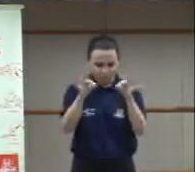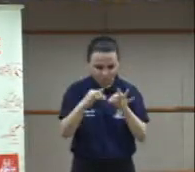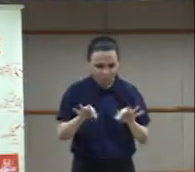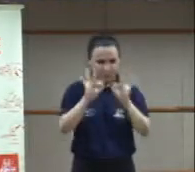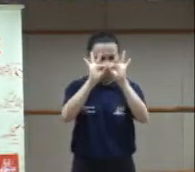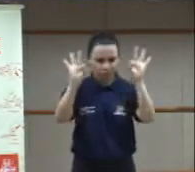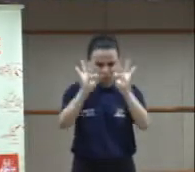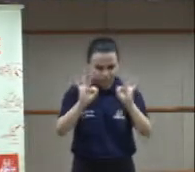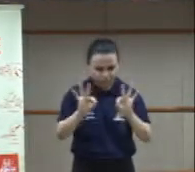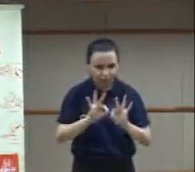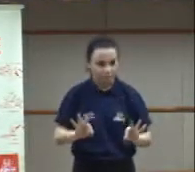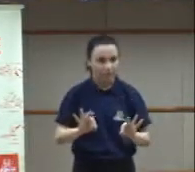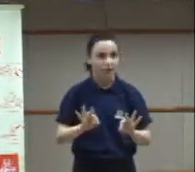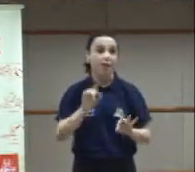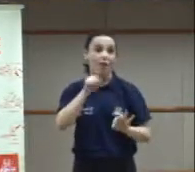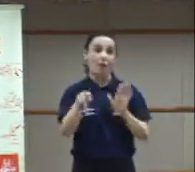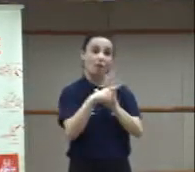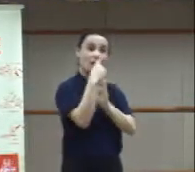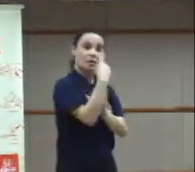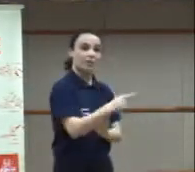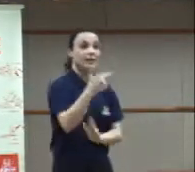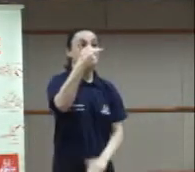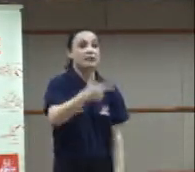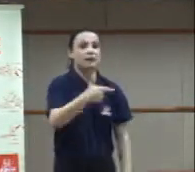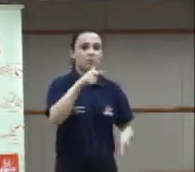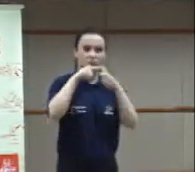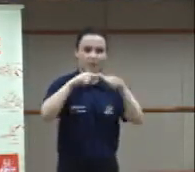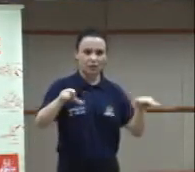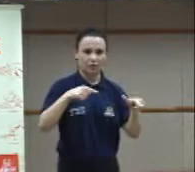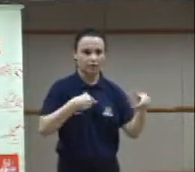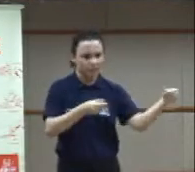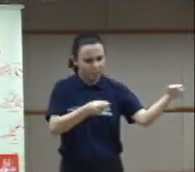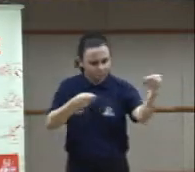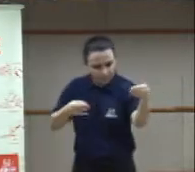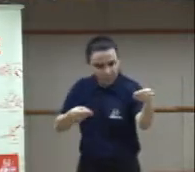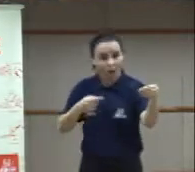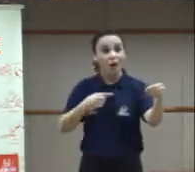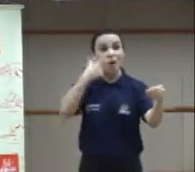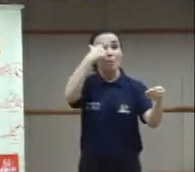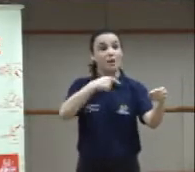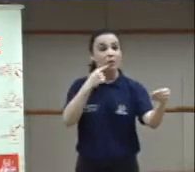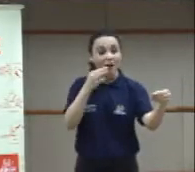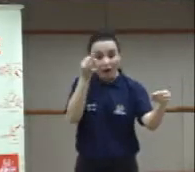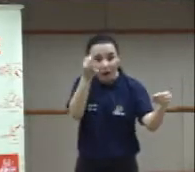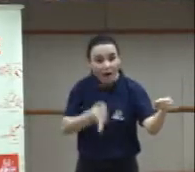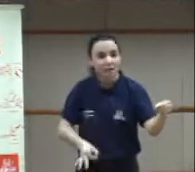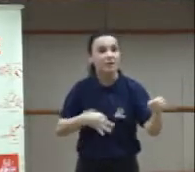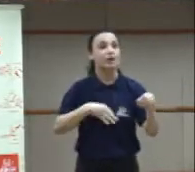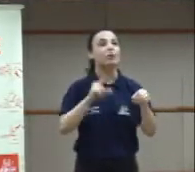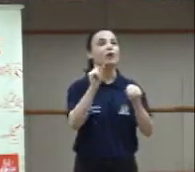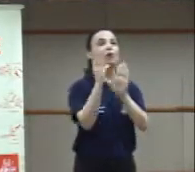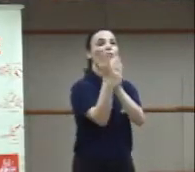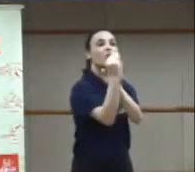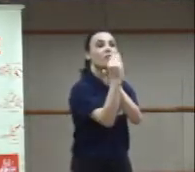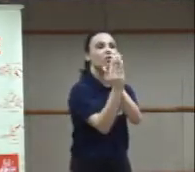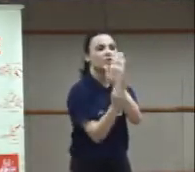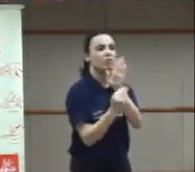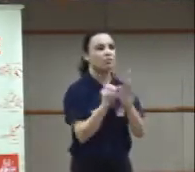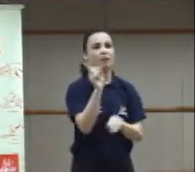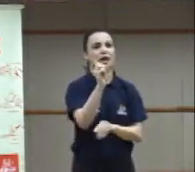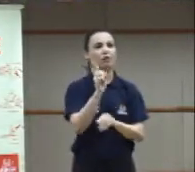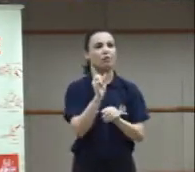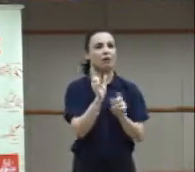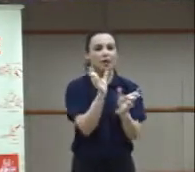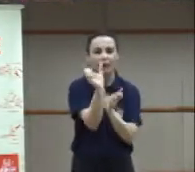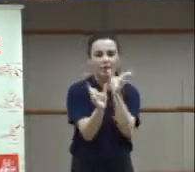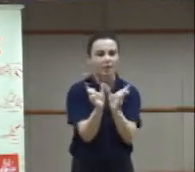não é a usual, e avaliando o conteúdo. Ele vai avaliar o conteúdo e não a forma em